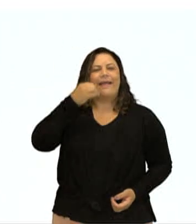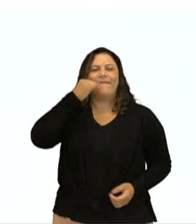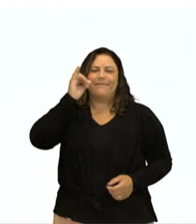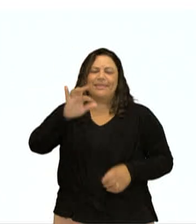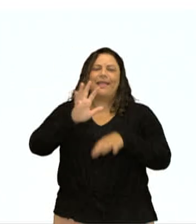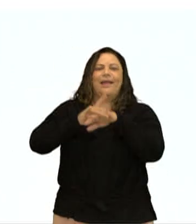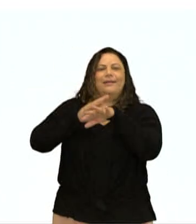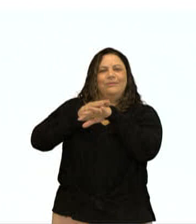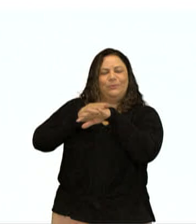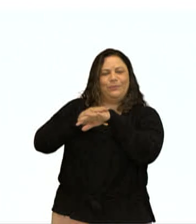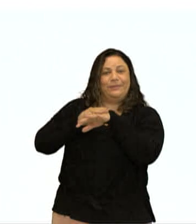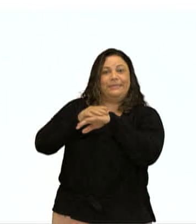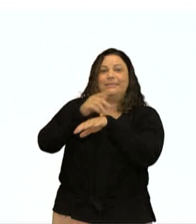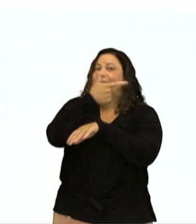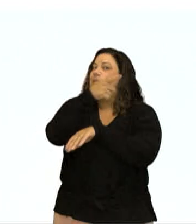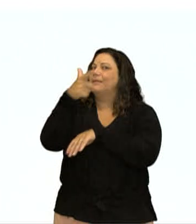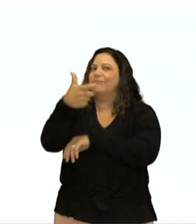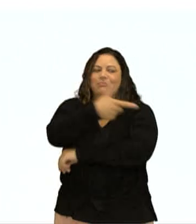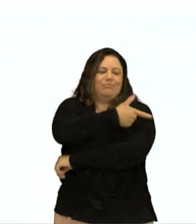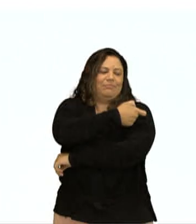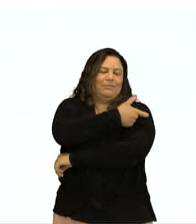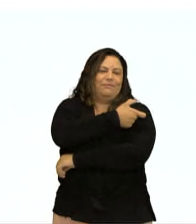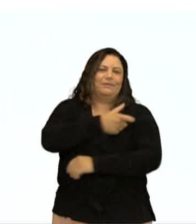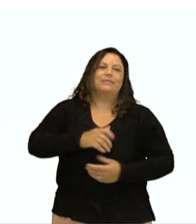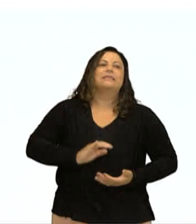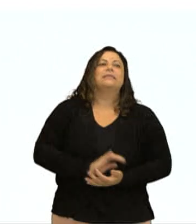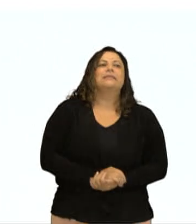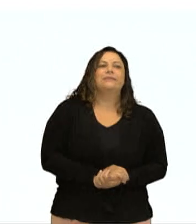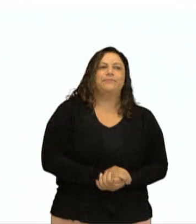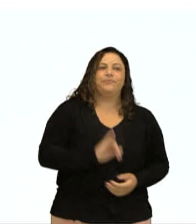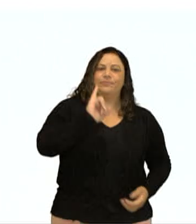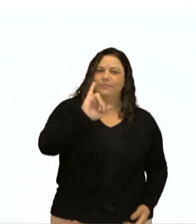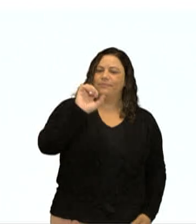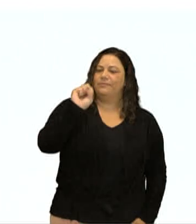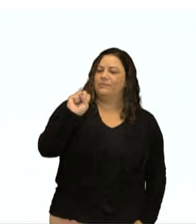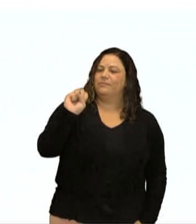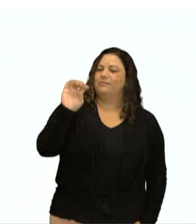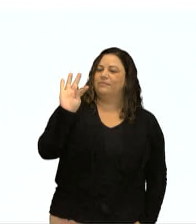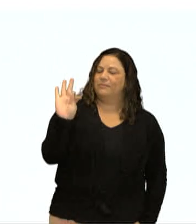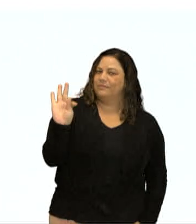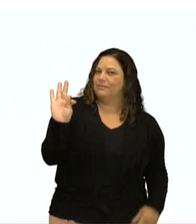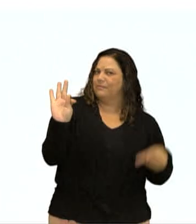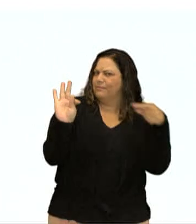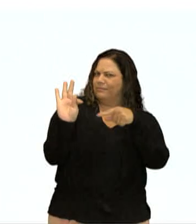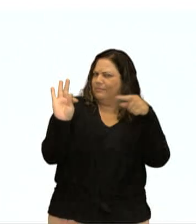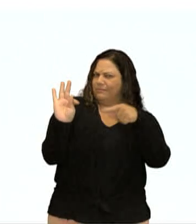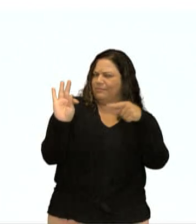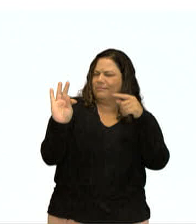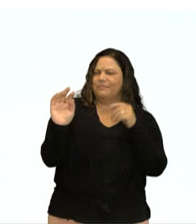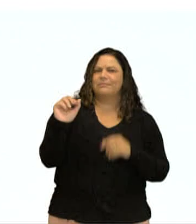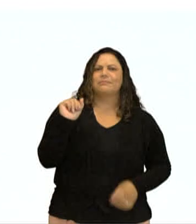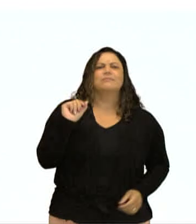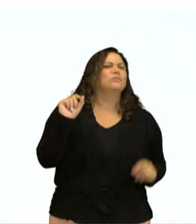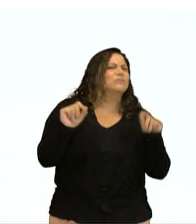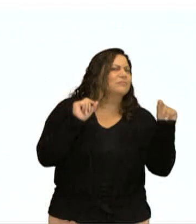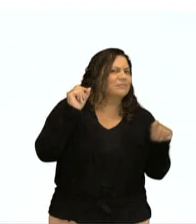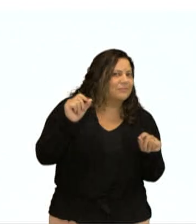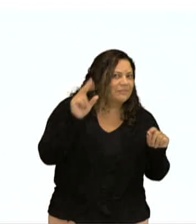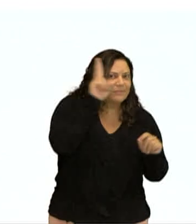as quais não há vacina. Para uma IST, o que é IST